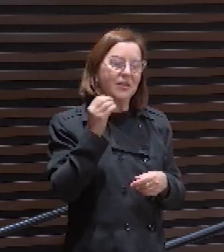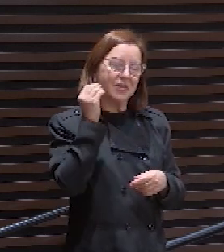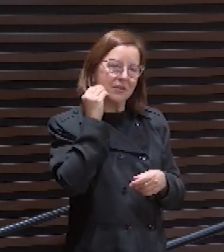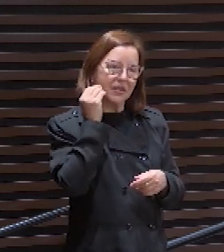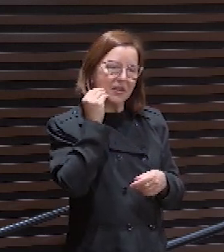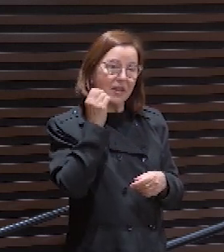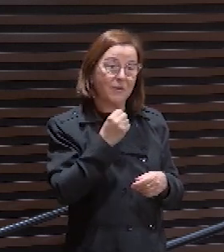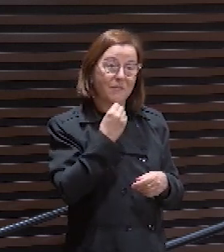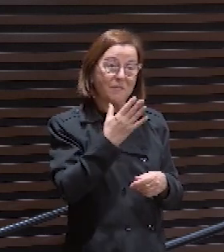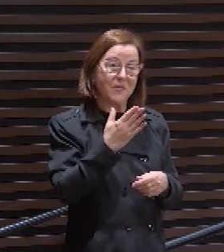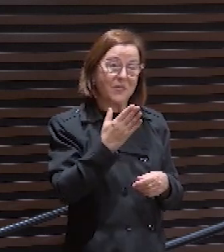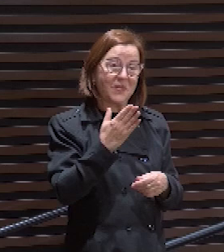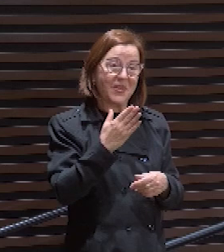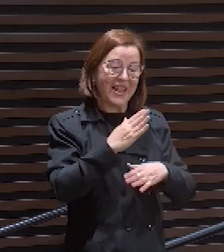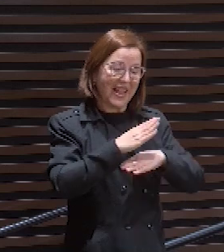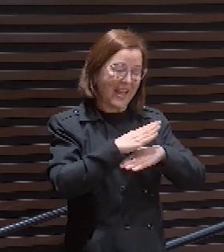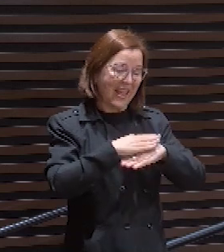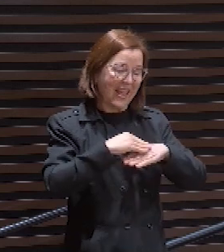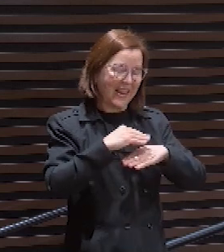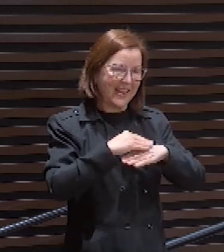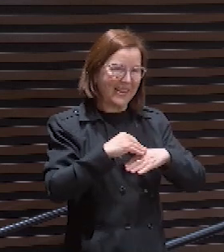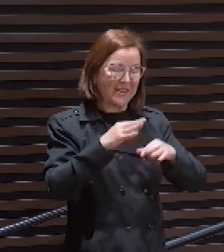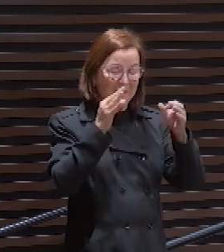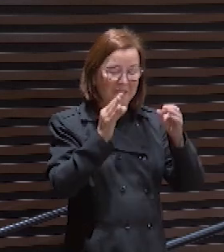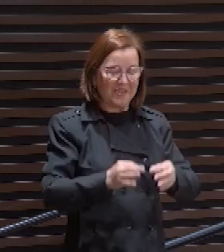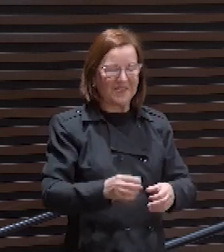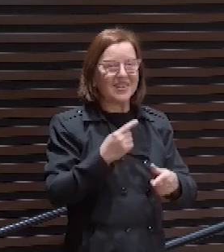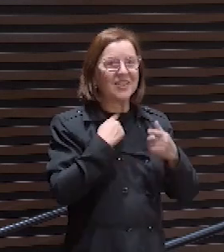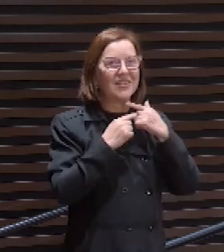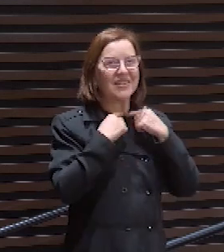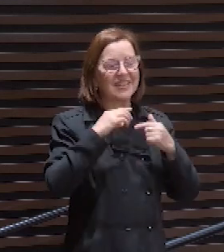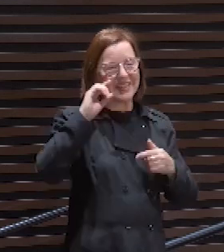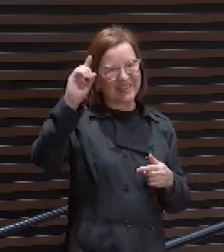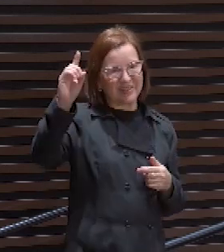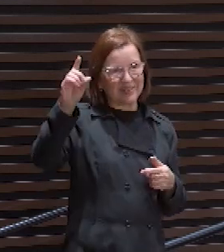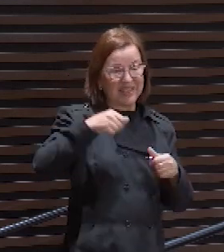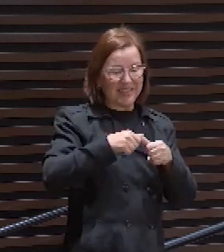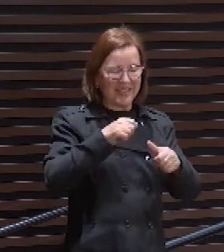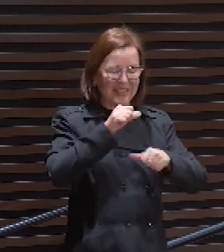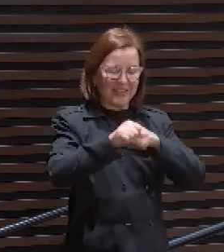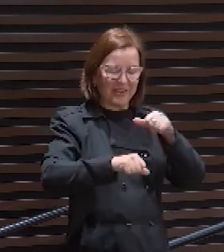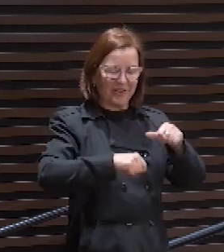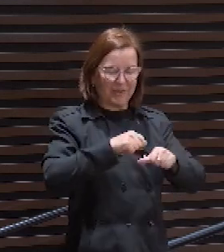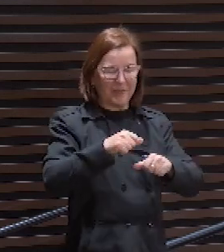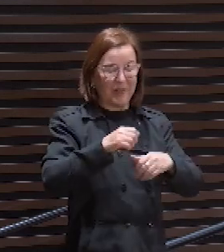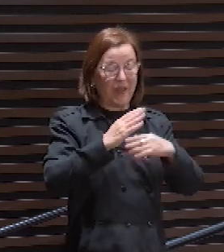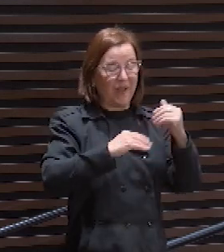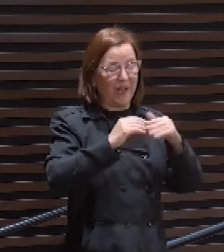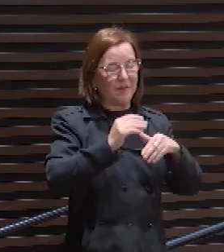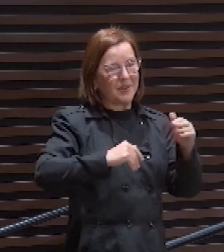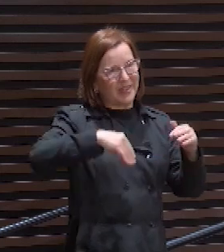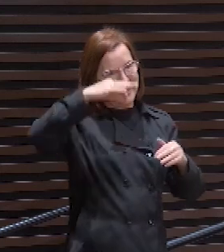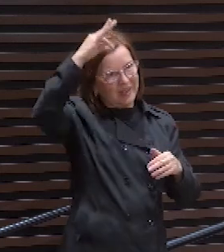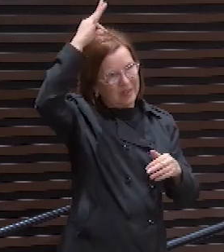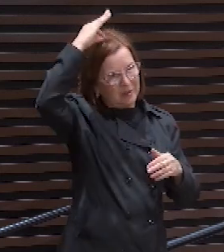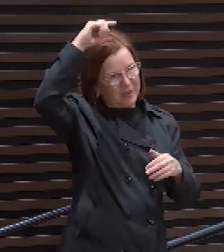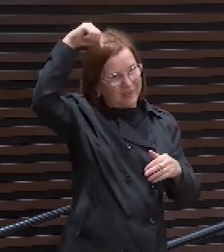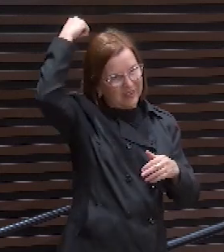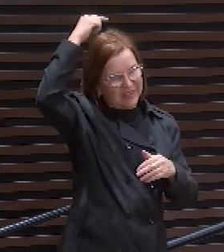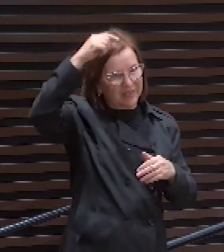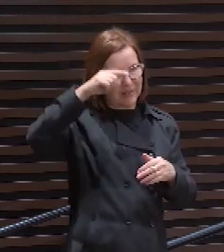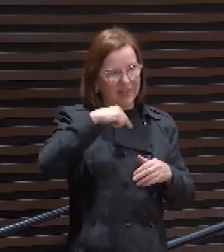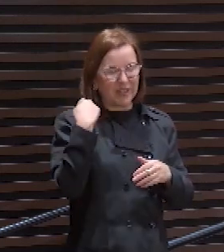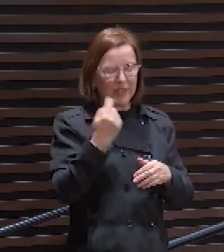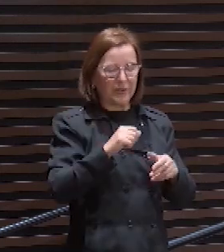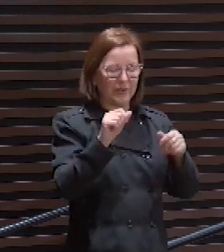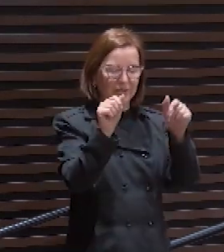e perfeita vontade de Deus. Essa transformação é obra do Espírito Santo, que nos molda à imagem de